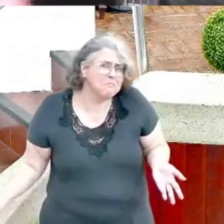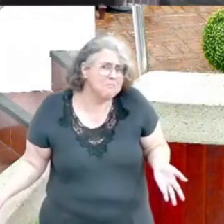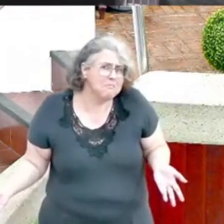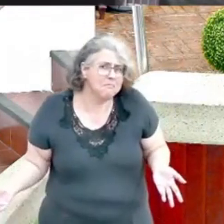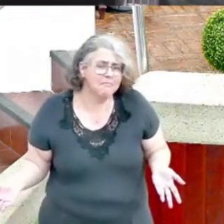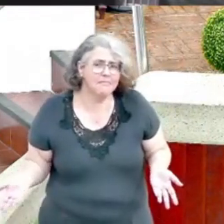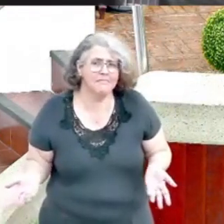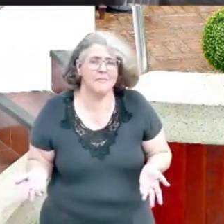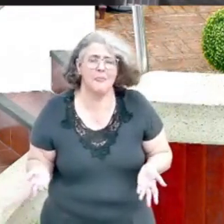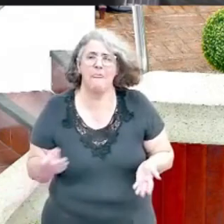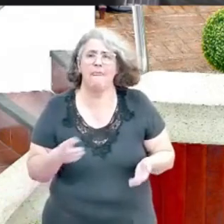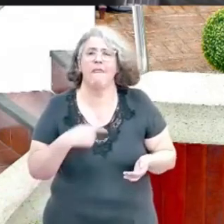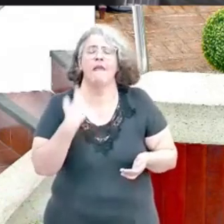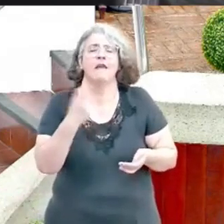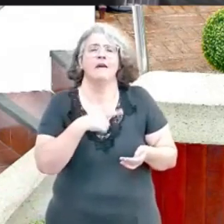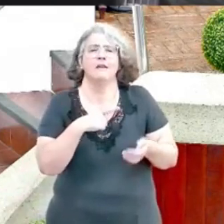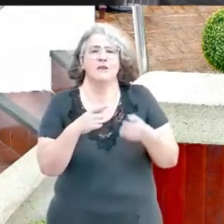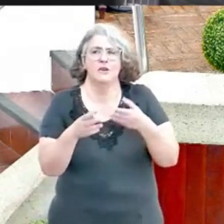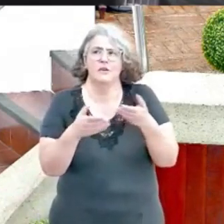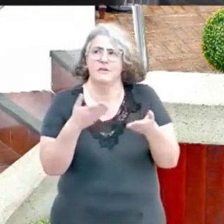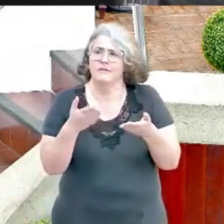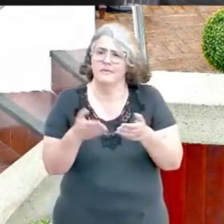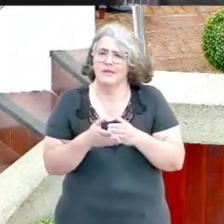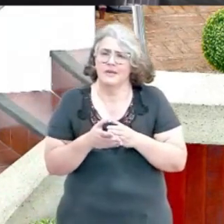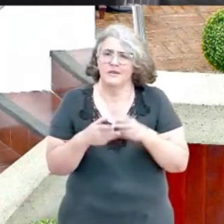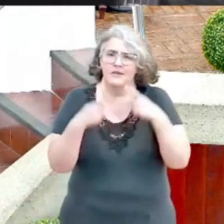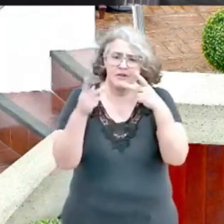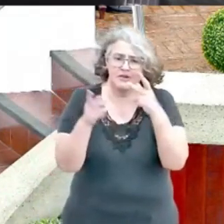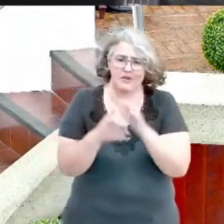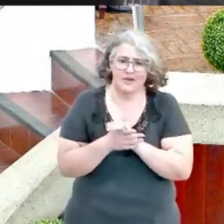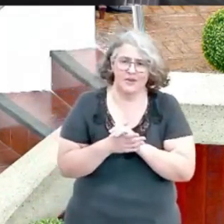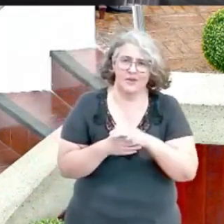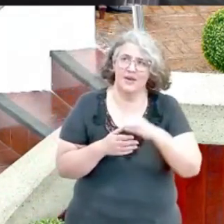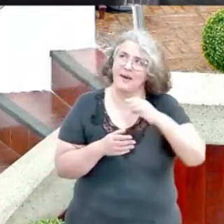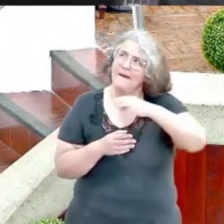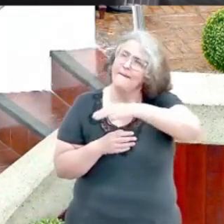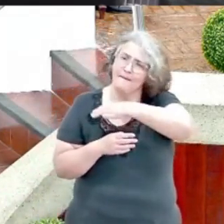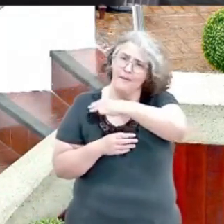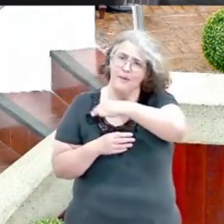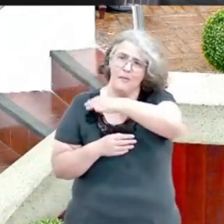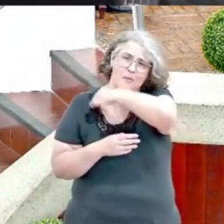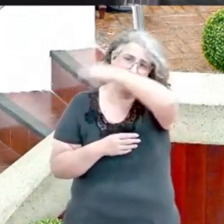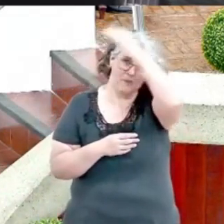Nós não devíamos talvez cantar como Maria? Meu espírito